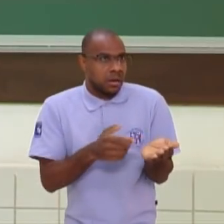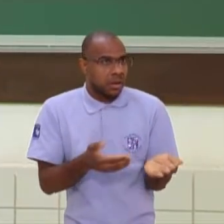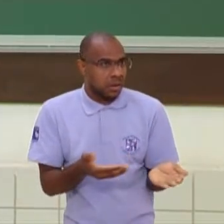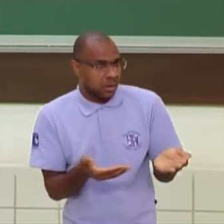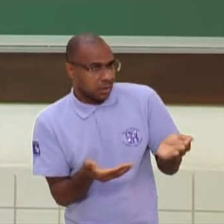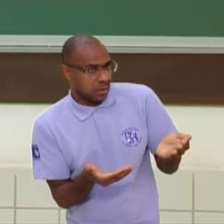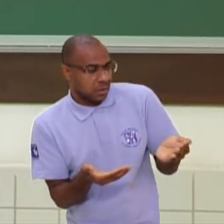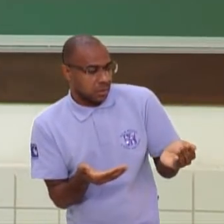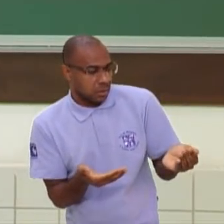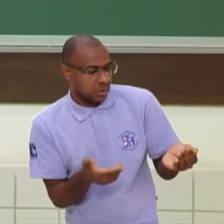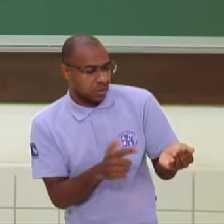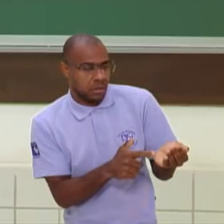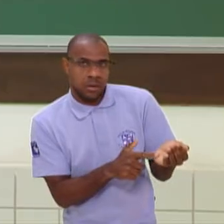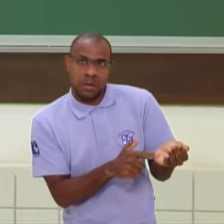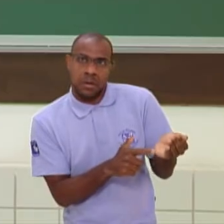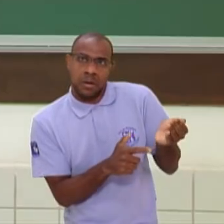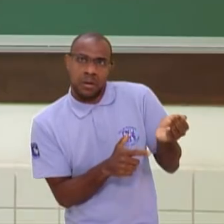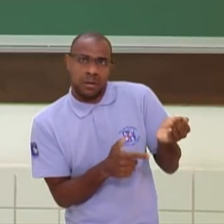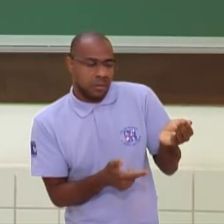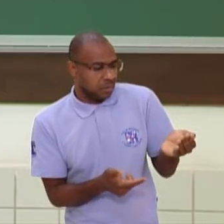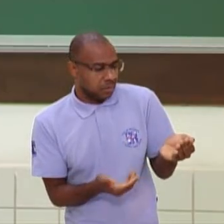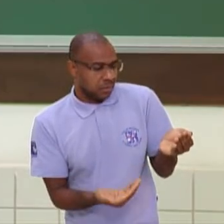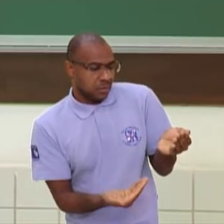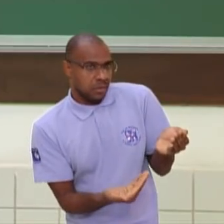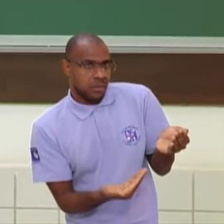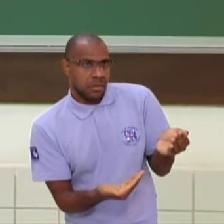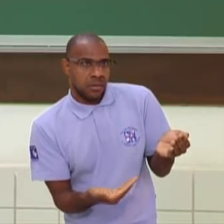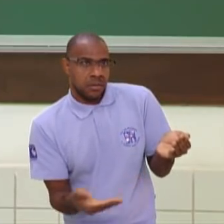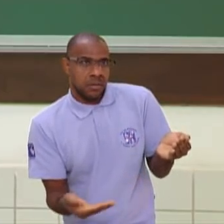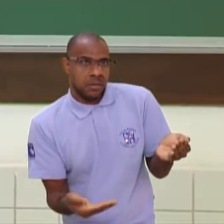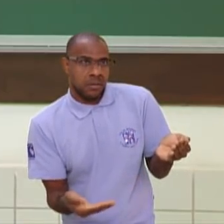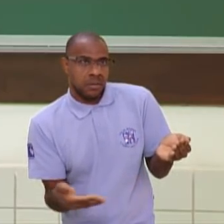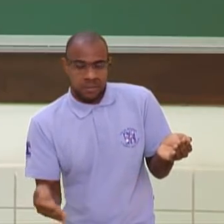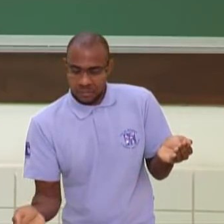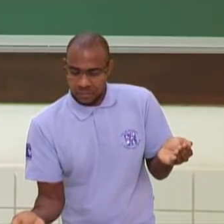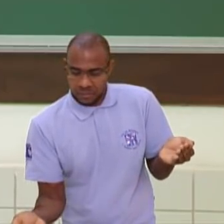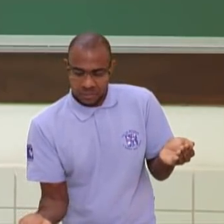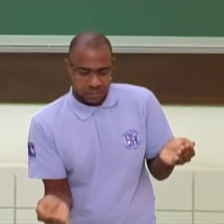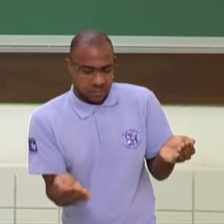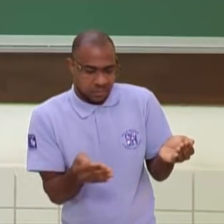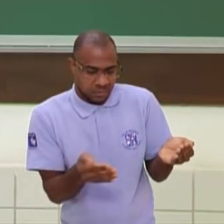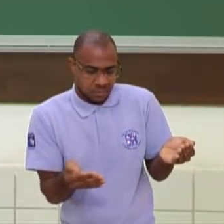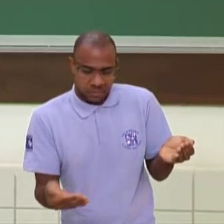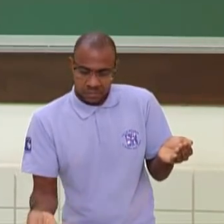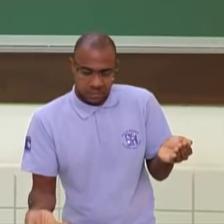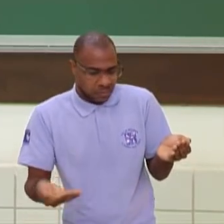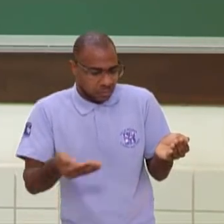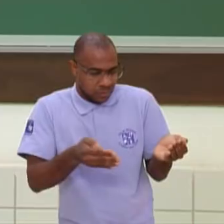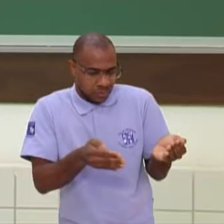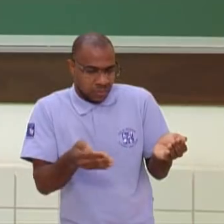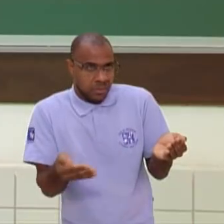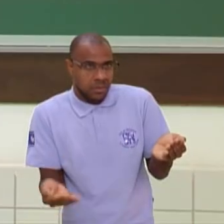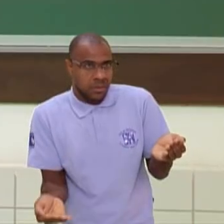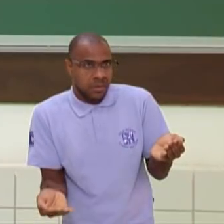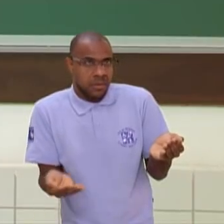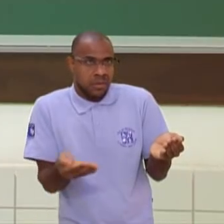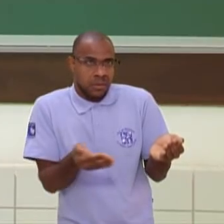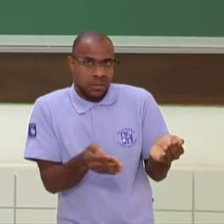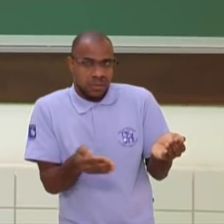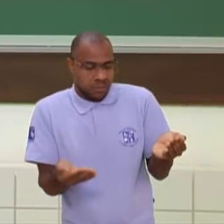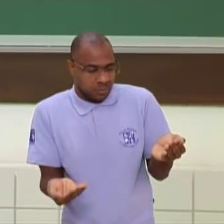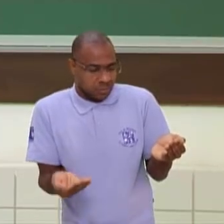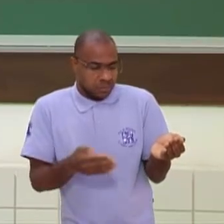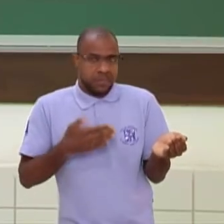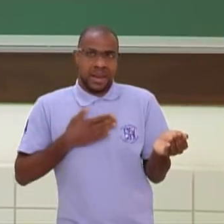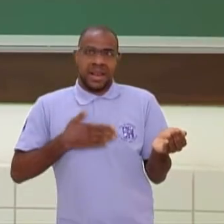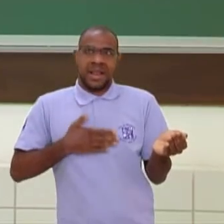formato de concha, coloca então na água e ela vai fazer a movimentação. Aonde chega na barriga da criança, sobe para lavar o peito, lavar o